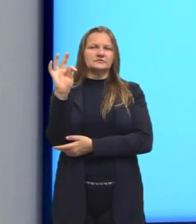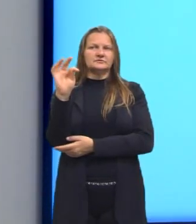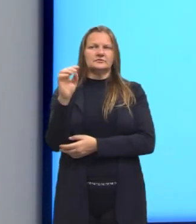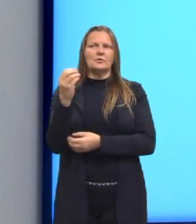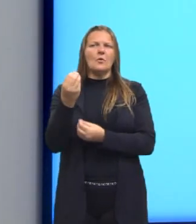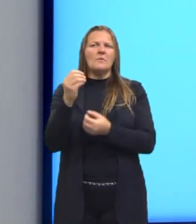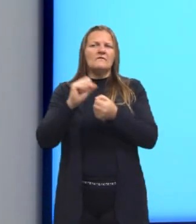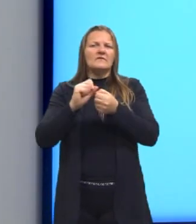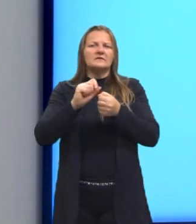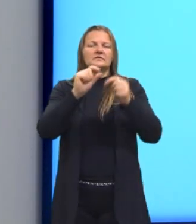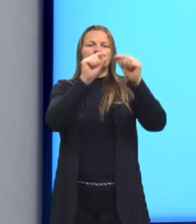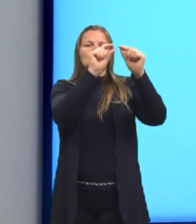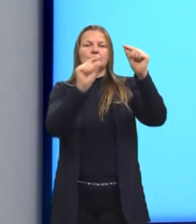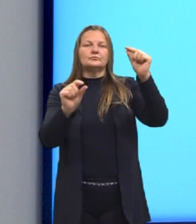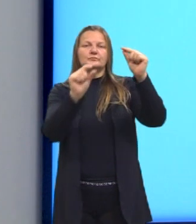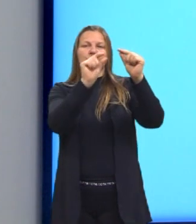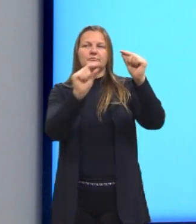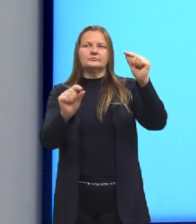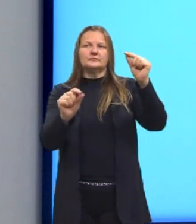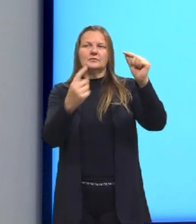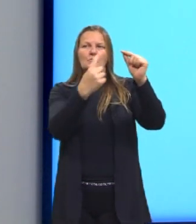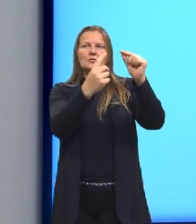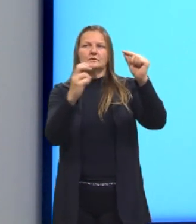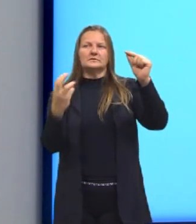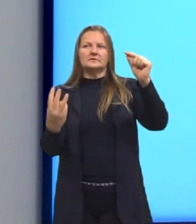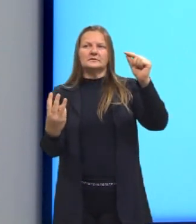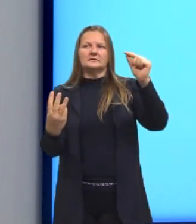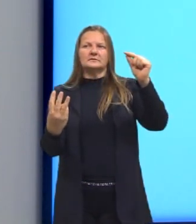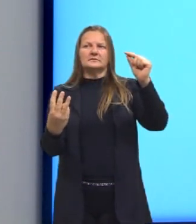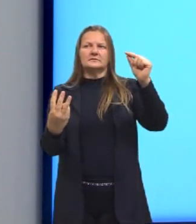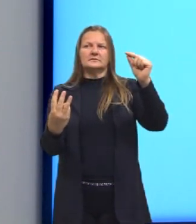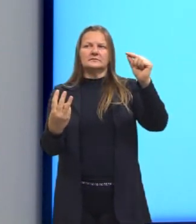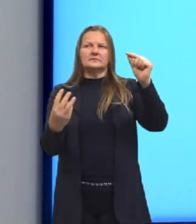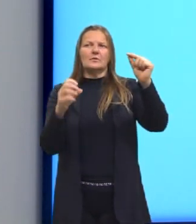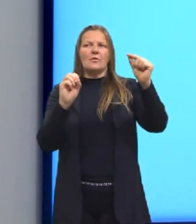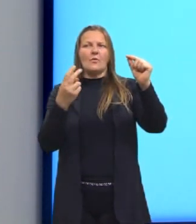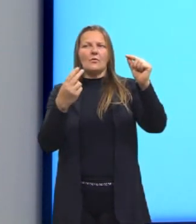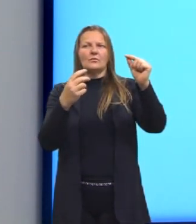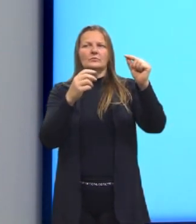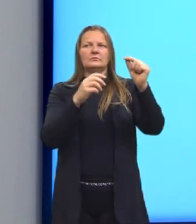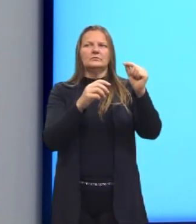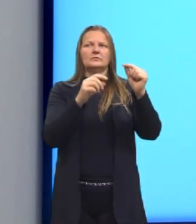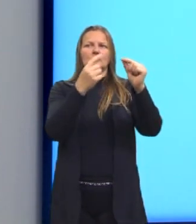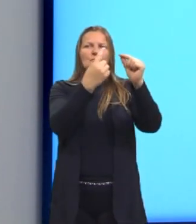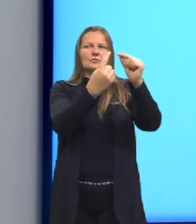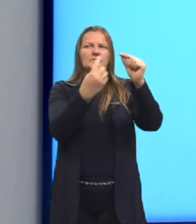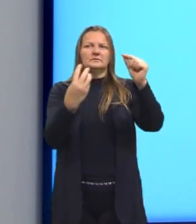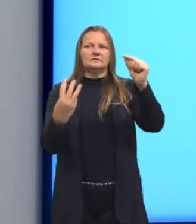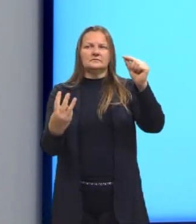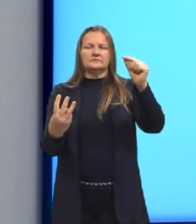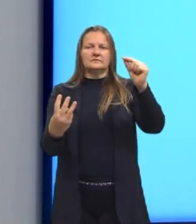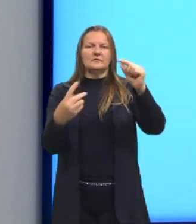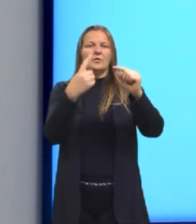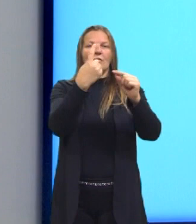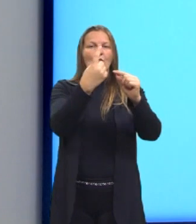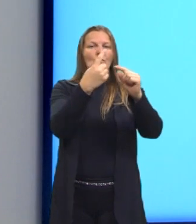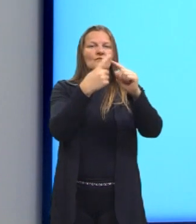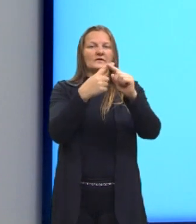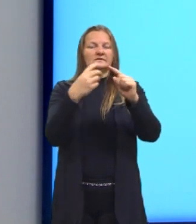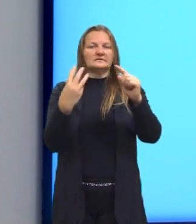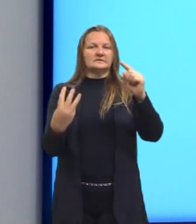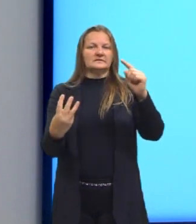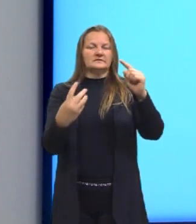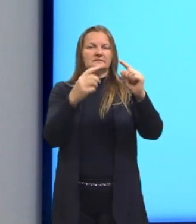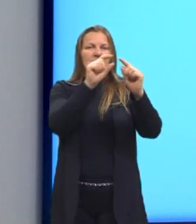quem é diagonal principal, quem é diagonal secundária. E aí, nós teríamos 1 vezes 3 da